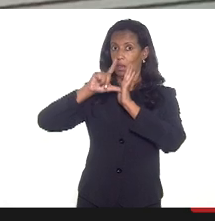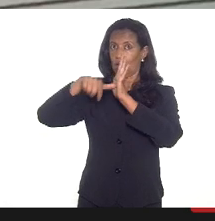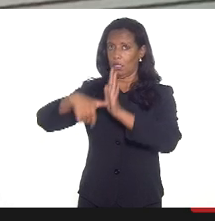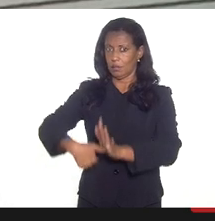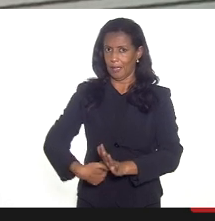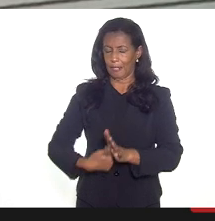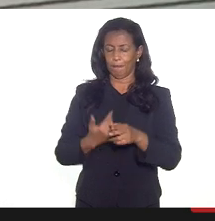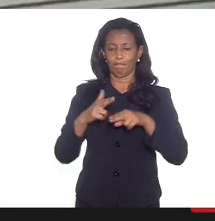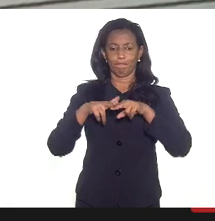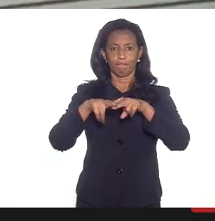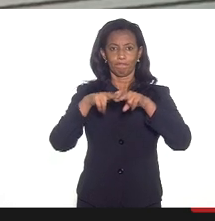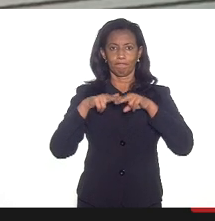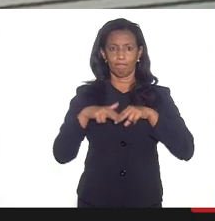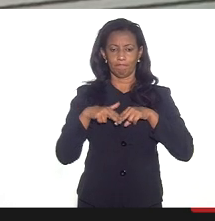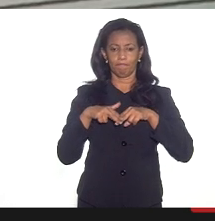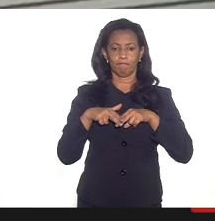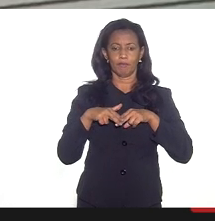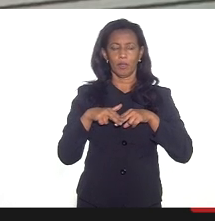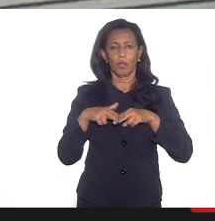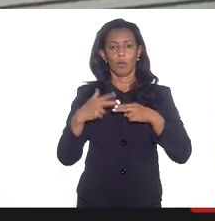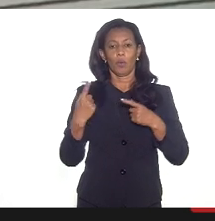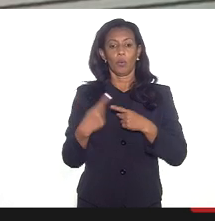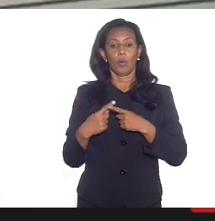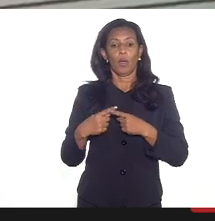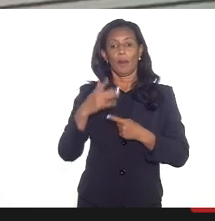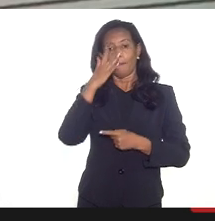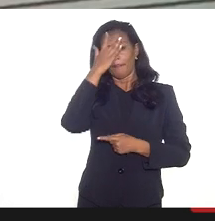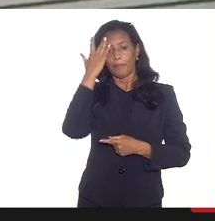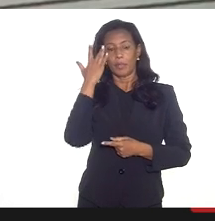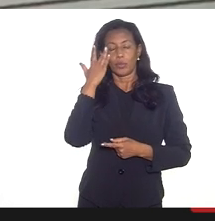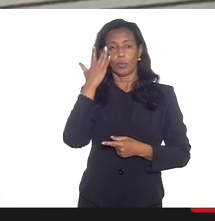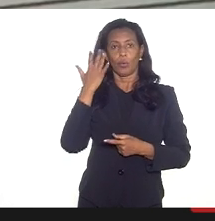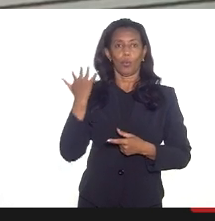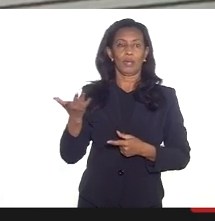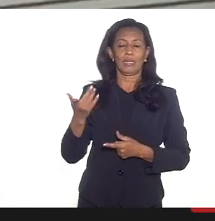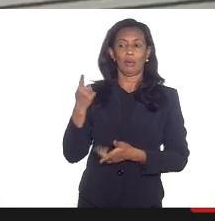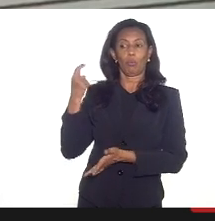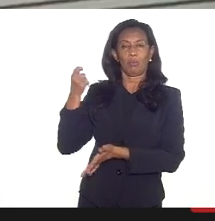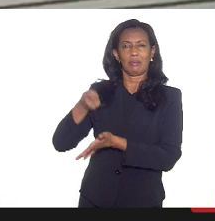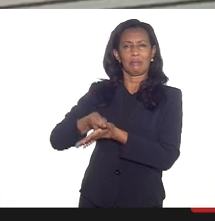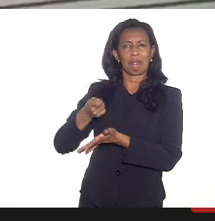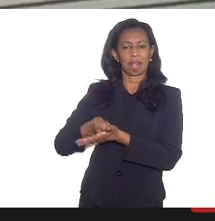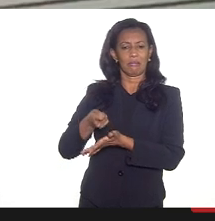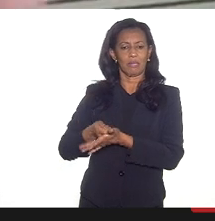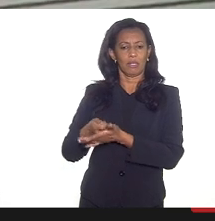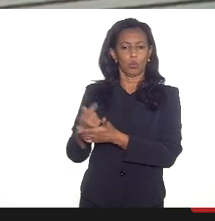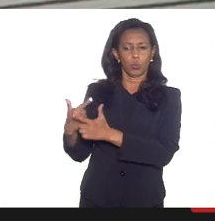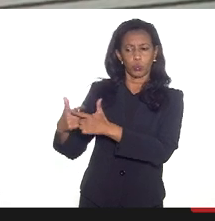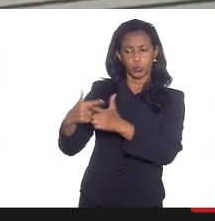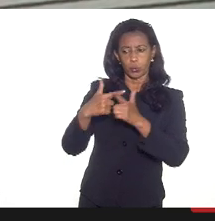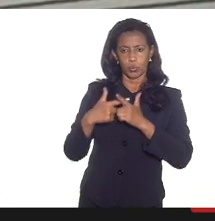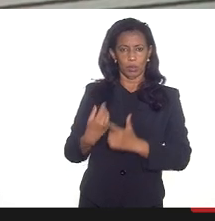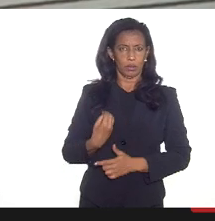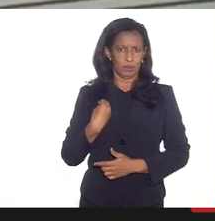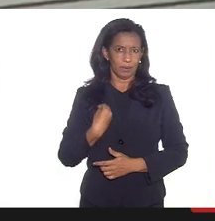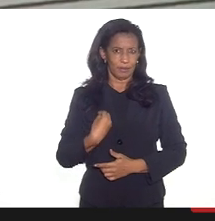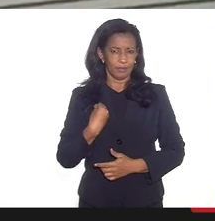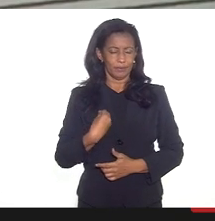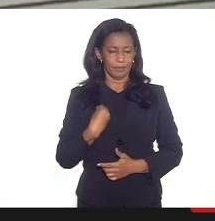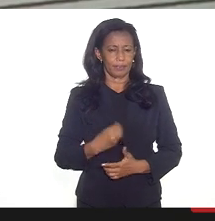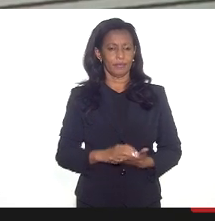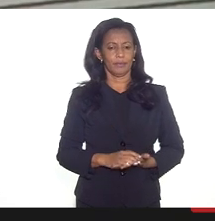em razão do sexo de nascimento. De uma pessoa, ela tem um determinismo de situações na vida dela, né,